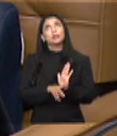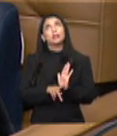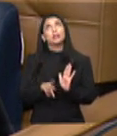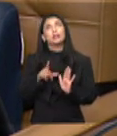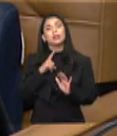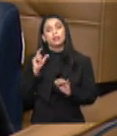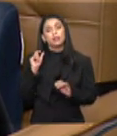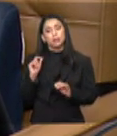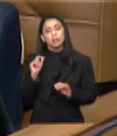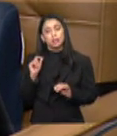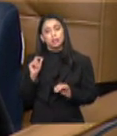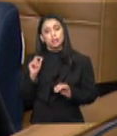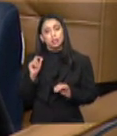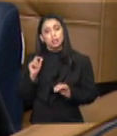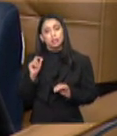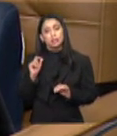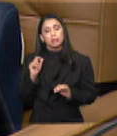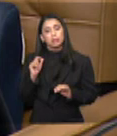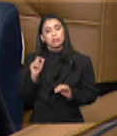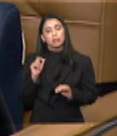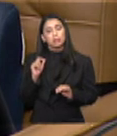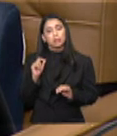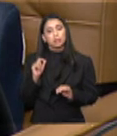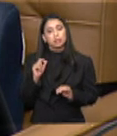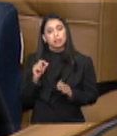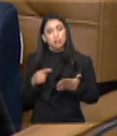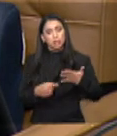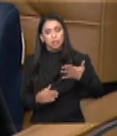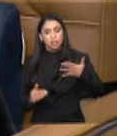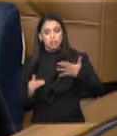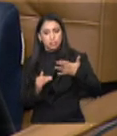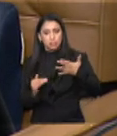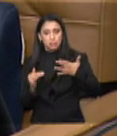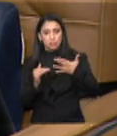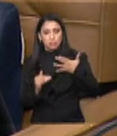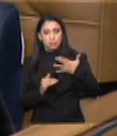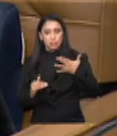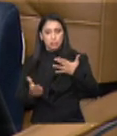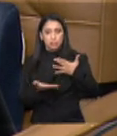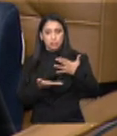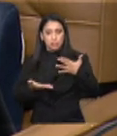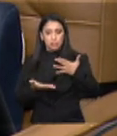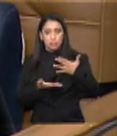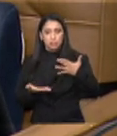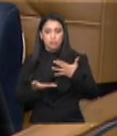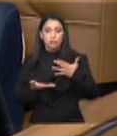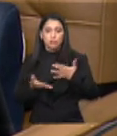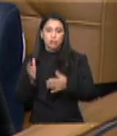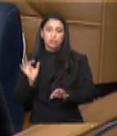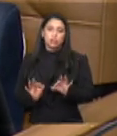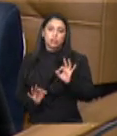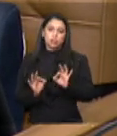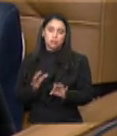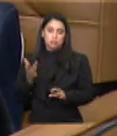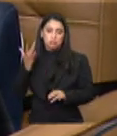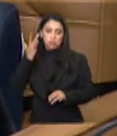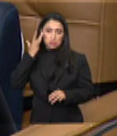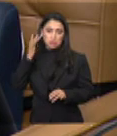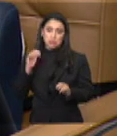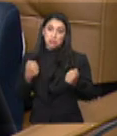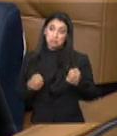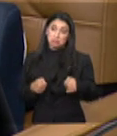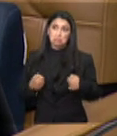que rege o procedimento nas instâncias inferiores da Justiça. Eu não sei se deveríamos fazer